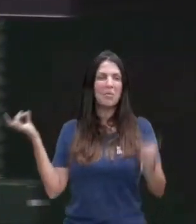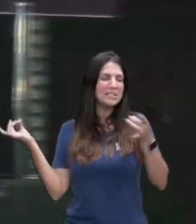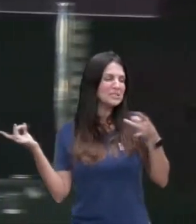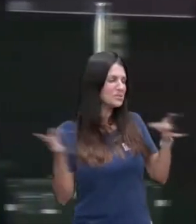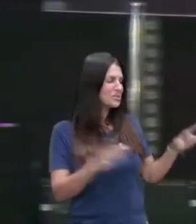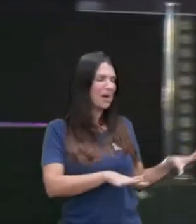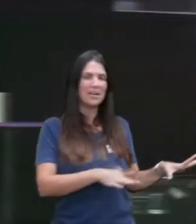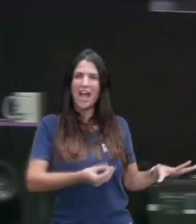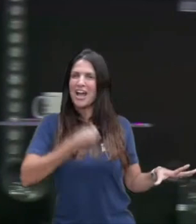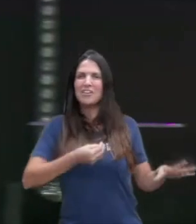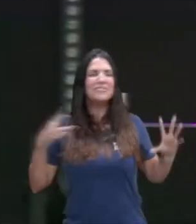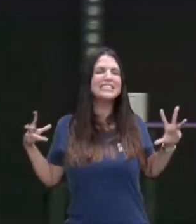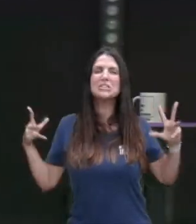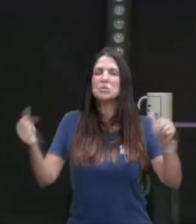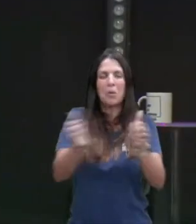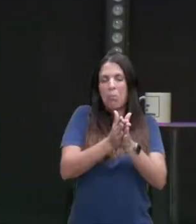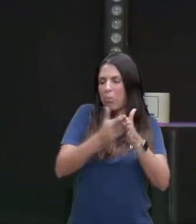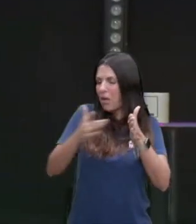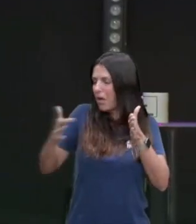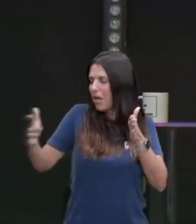uma noite de bebedeira